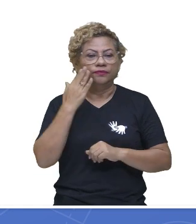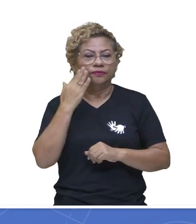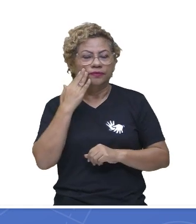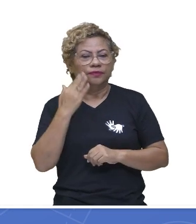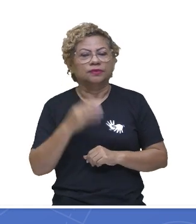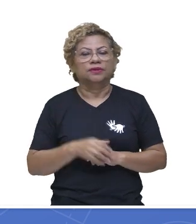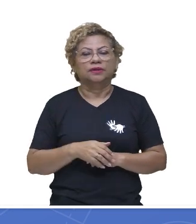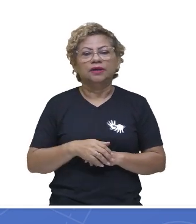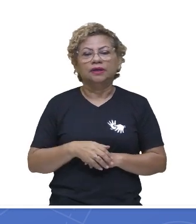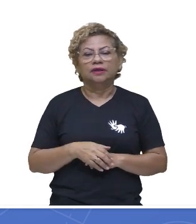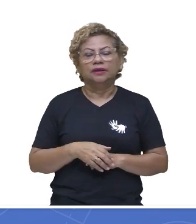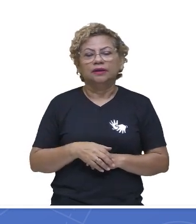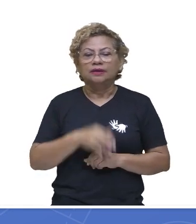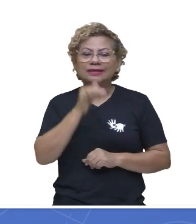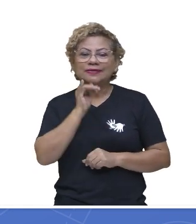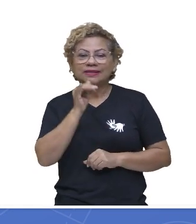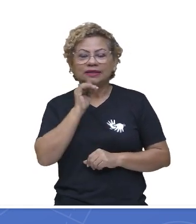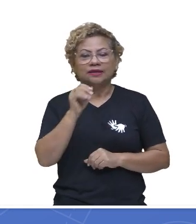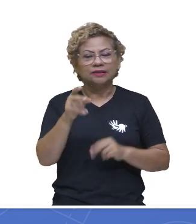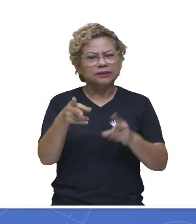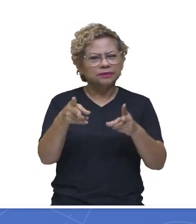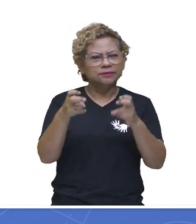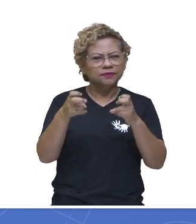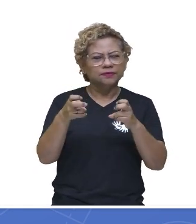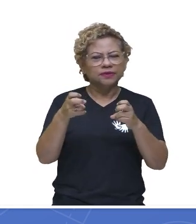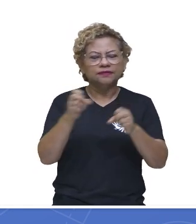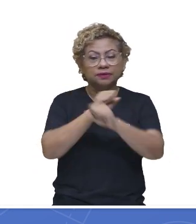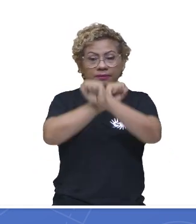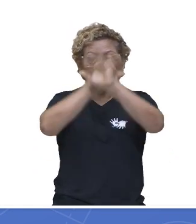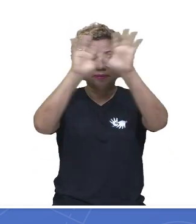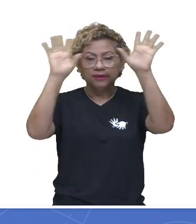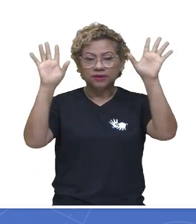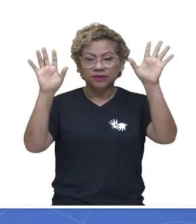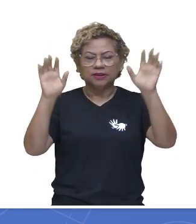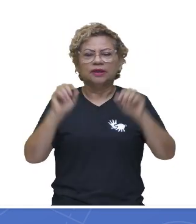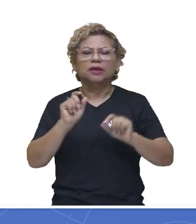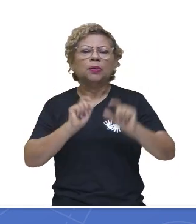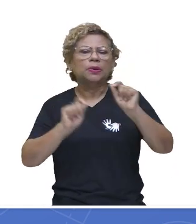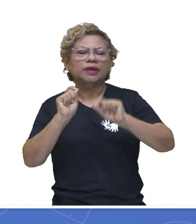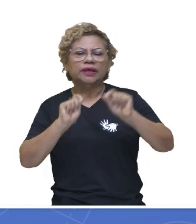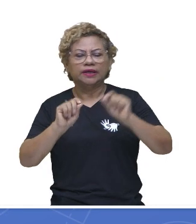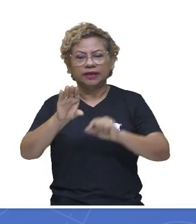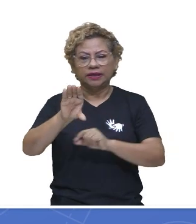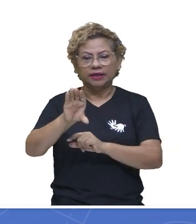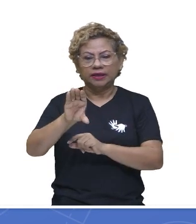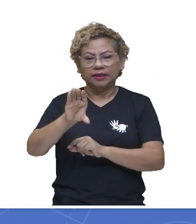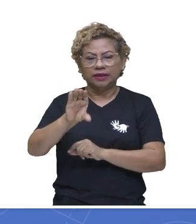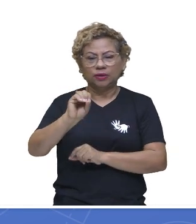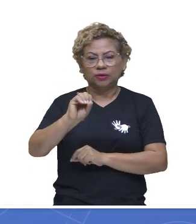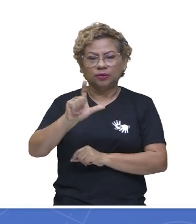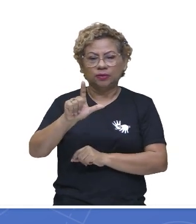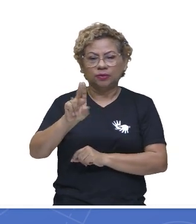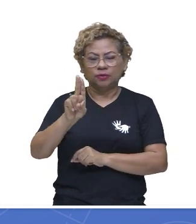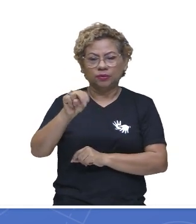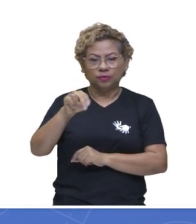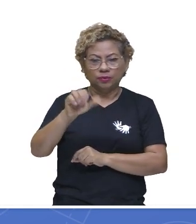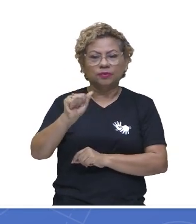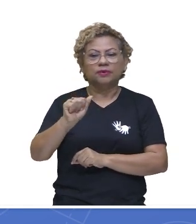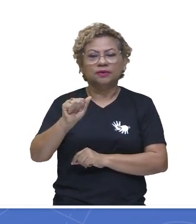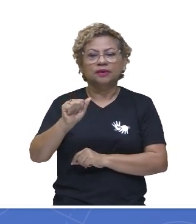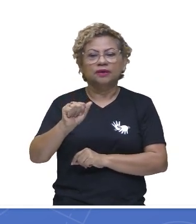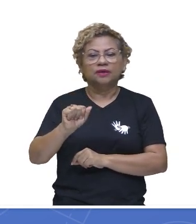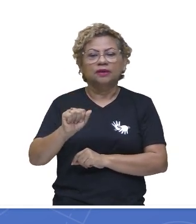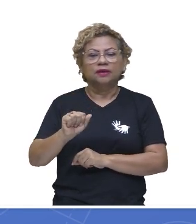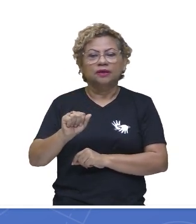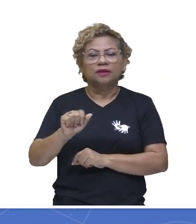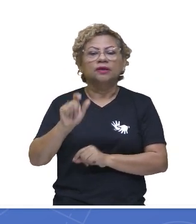vocês e essa definição textual vai ficar um pouco mais clara quando a gente estiver trabalhando ali com os números, tá? Seguindo,